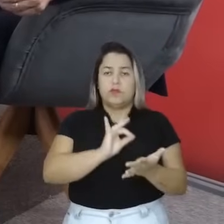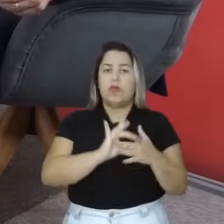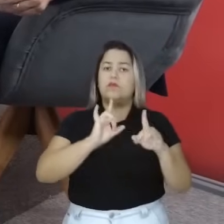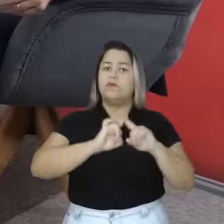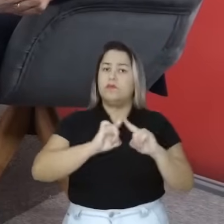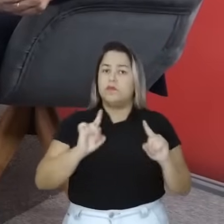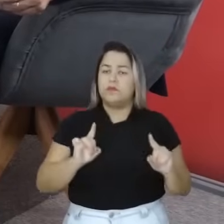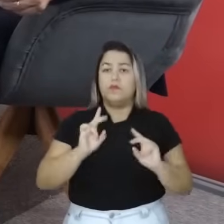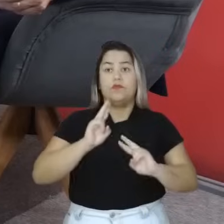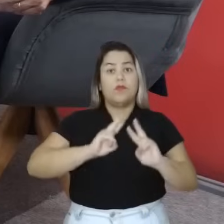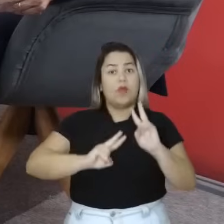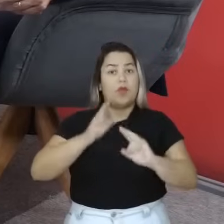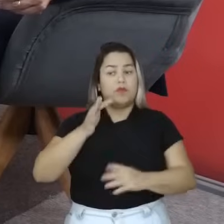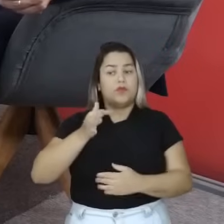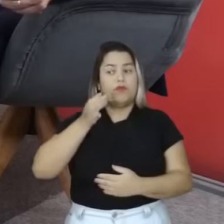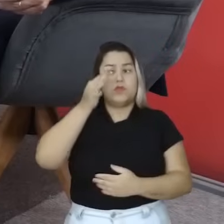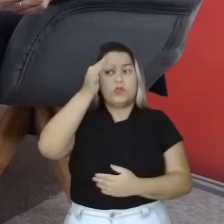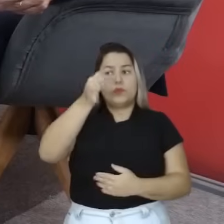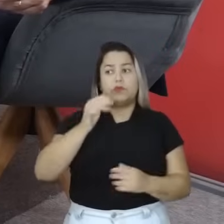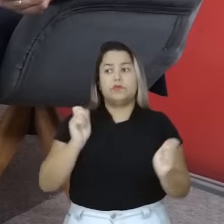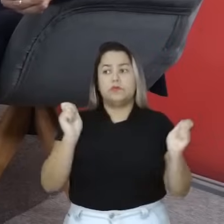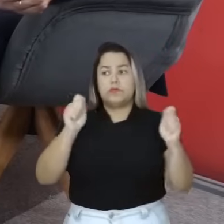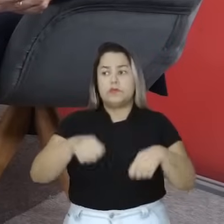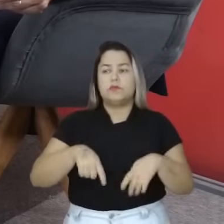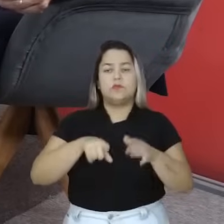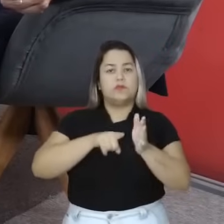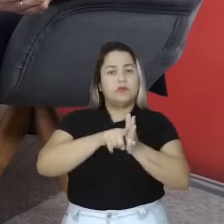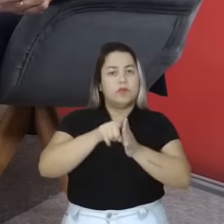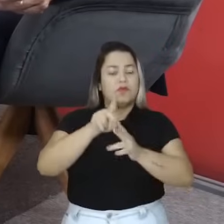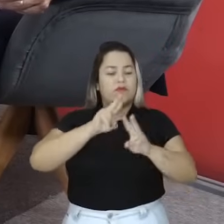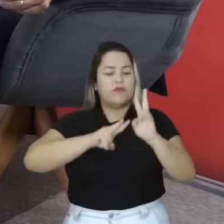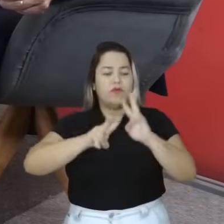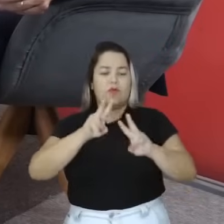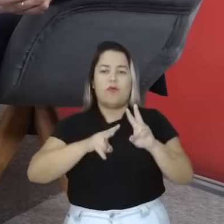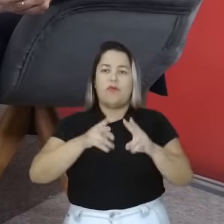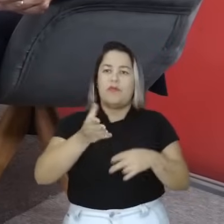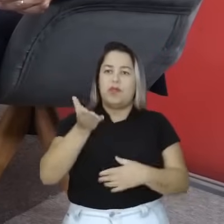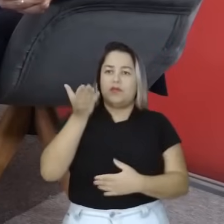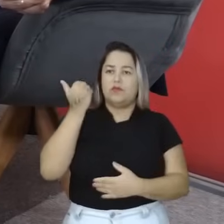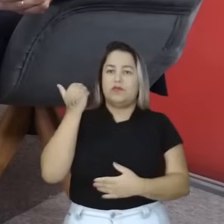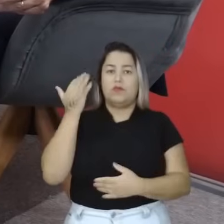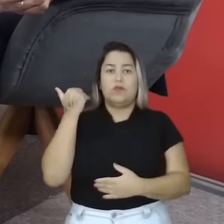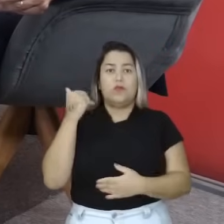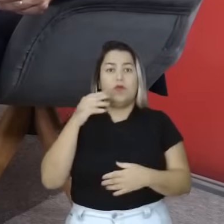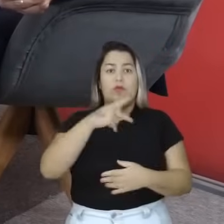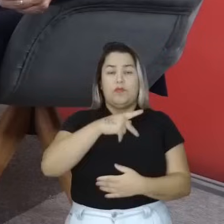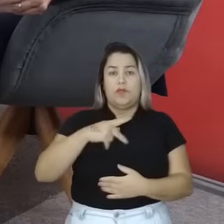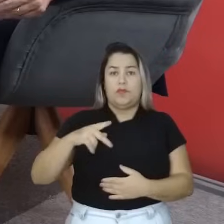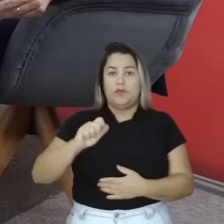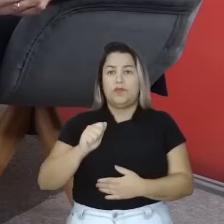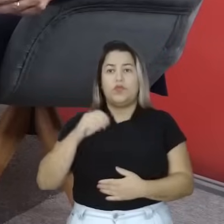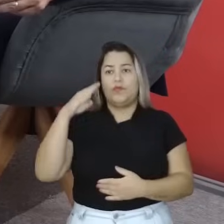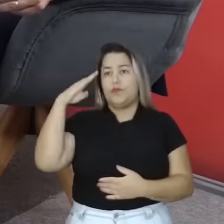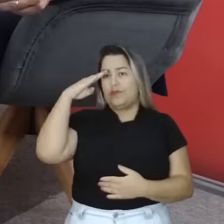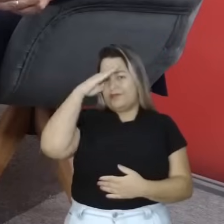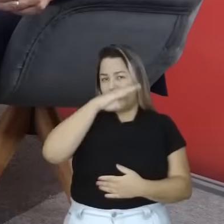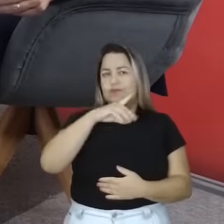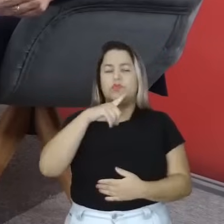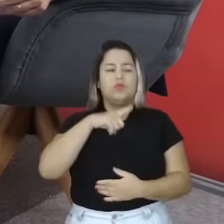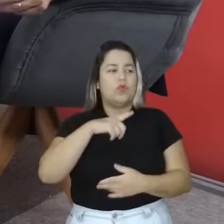antes de olhar para o futuro, é preciso revisar o passado. O PPA do Bolsonaro trouxe